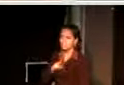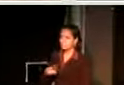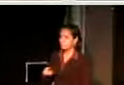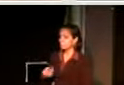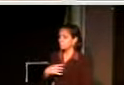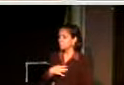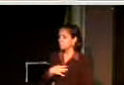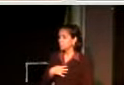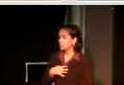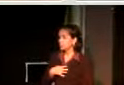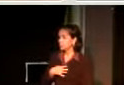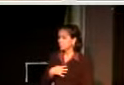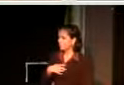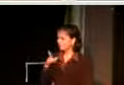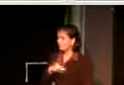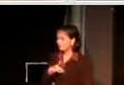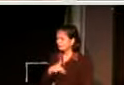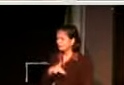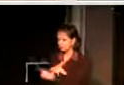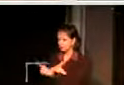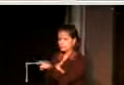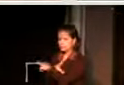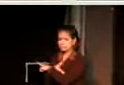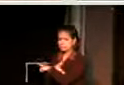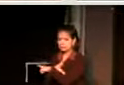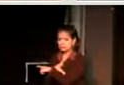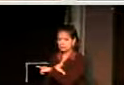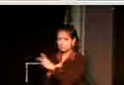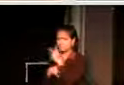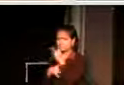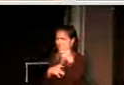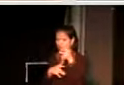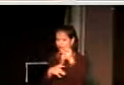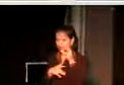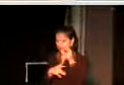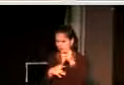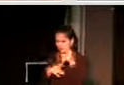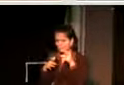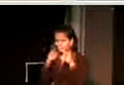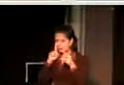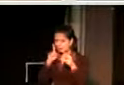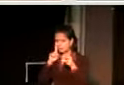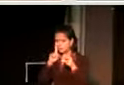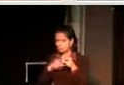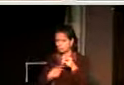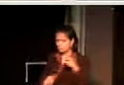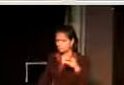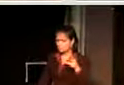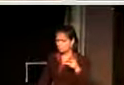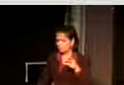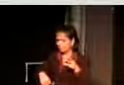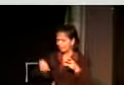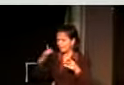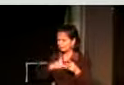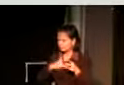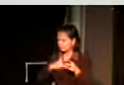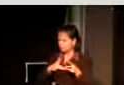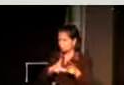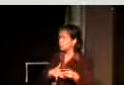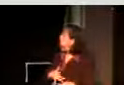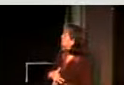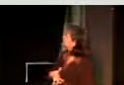sentiu ou não esse terceiro é mais digno de misericórdia do que os outros e